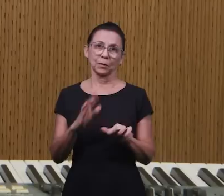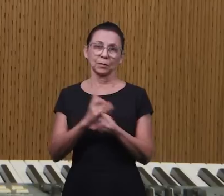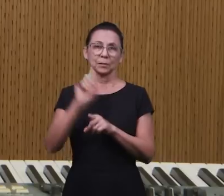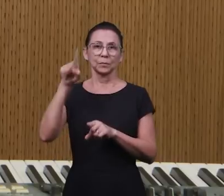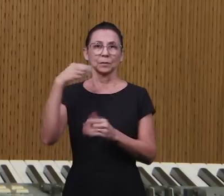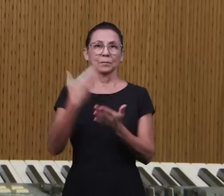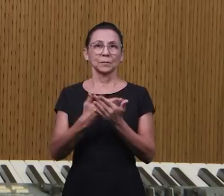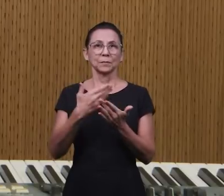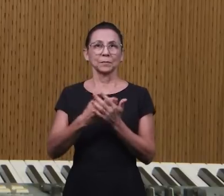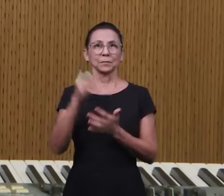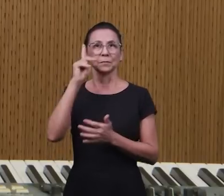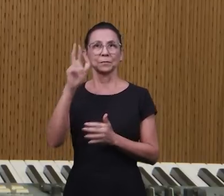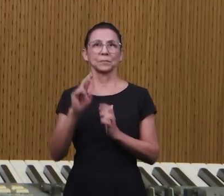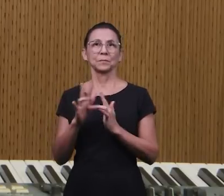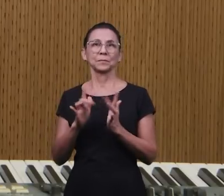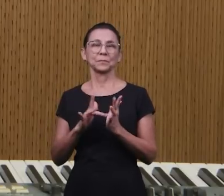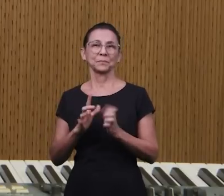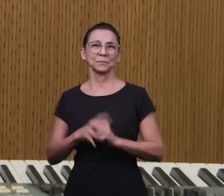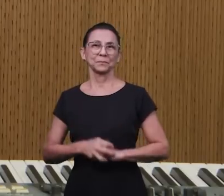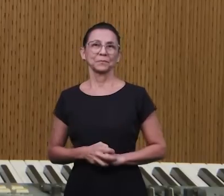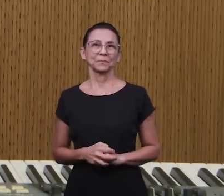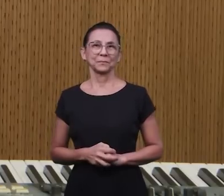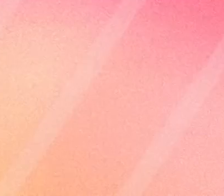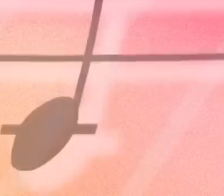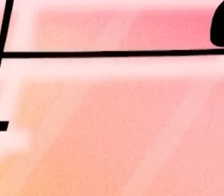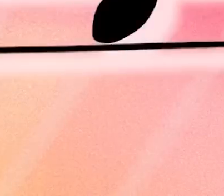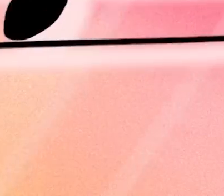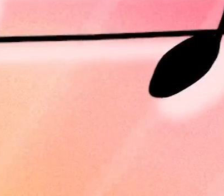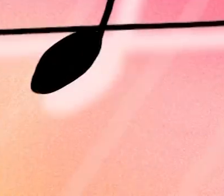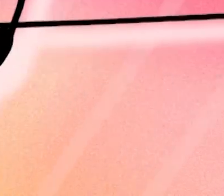encontramos na próxima aula. A paz do Senhor Jesus.